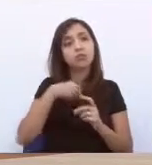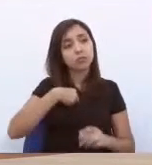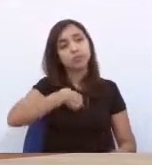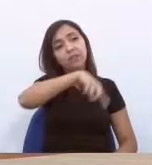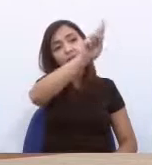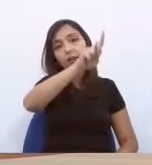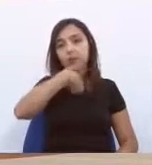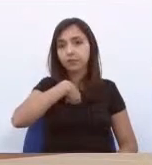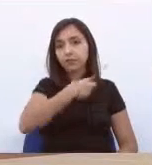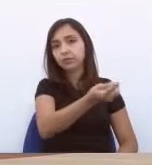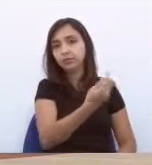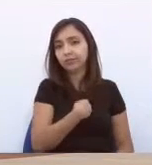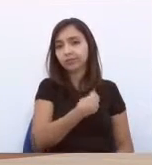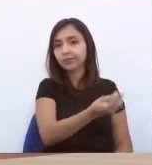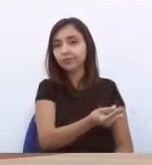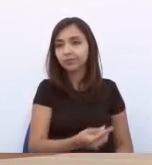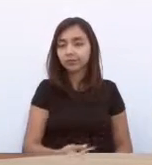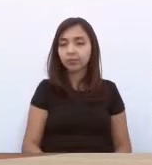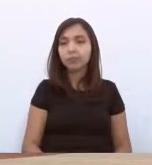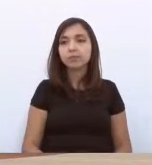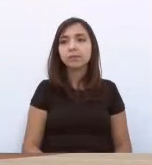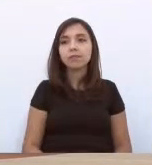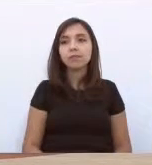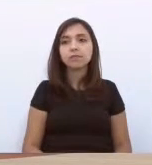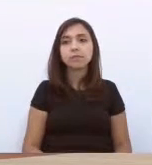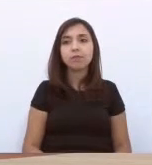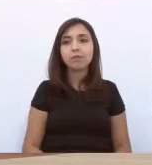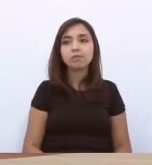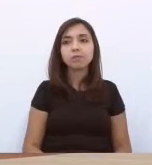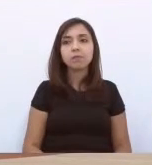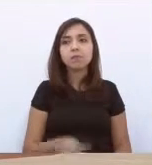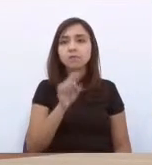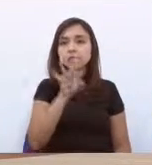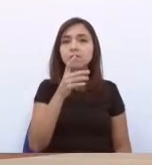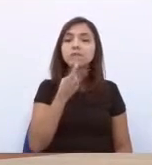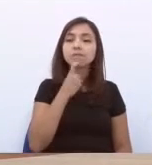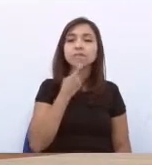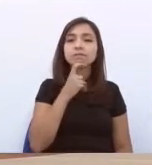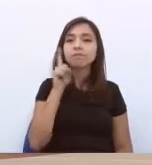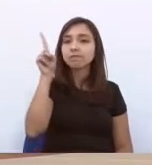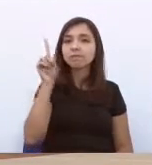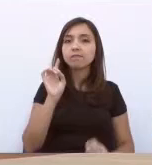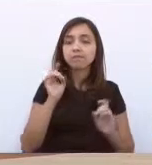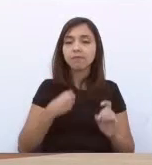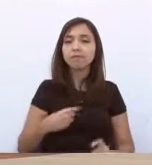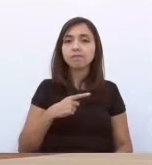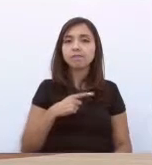vir? Não existe. Acho que existe só lá em Campinas.